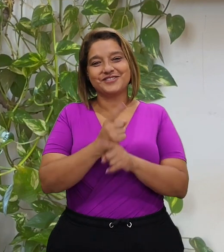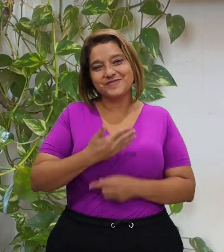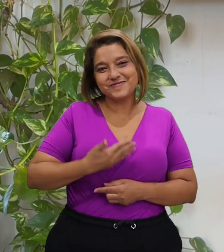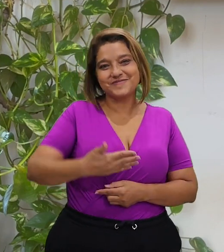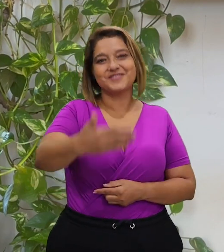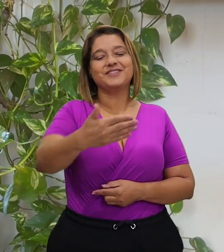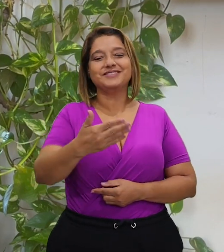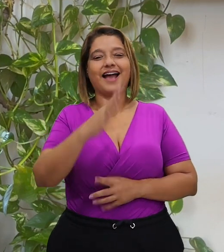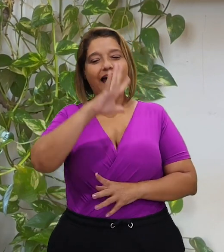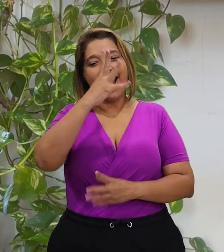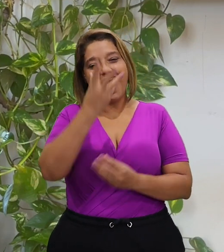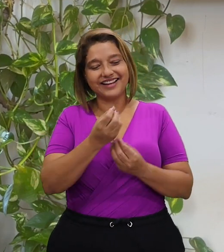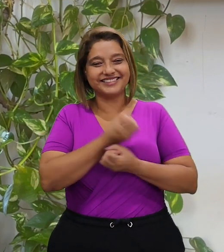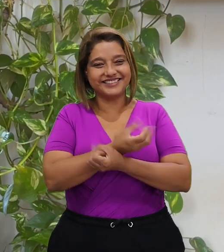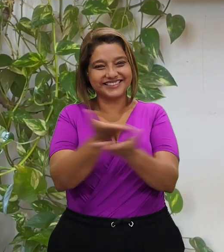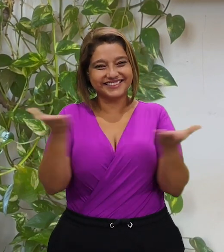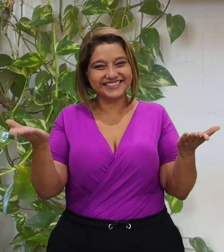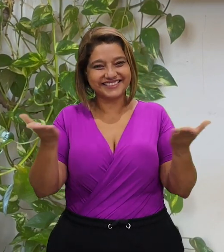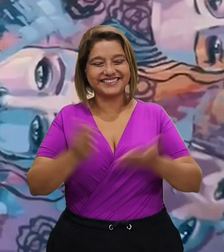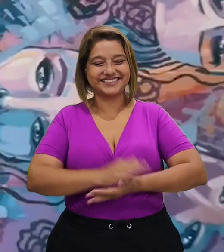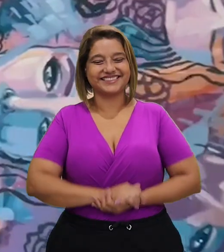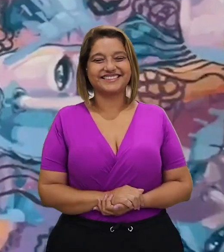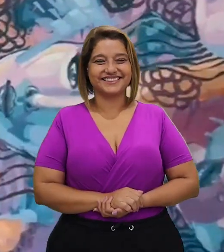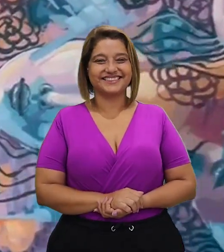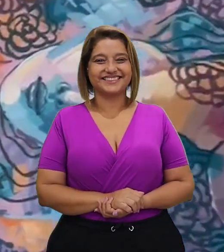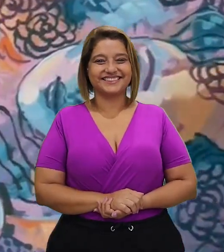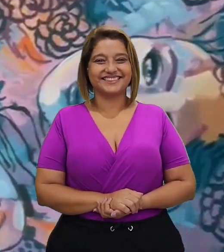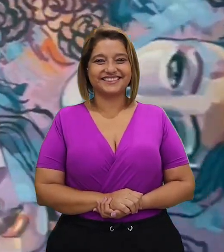você comigo, me acompanhando aí nas redes sociais.